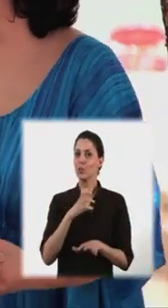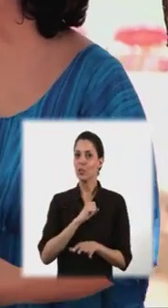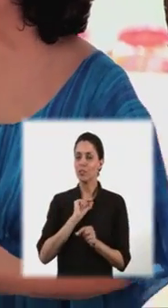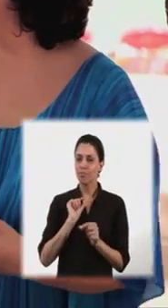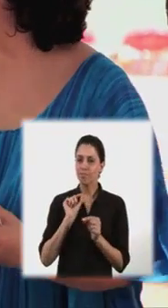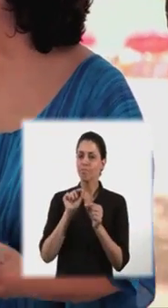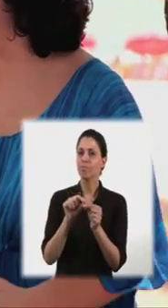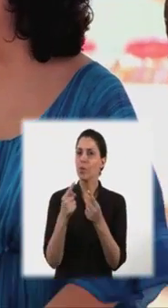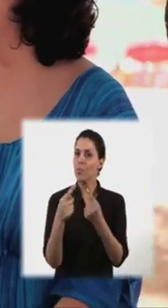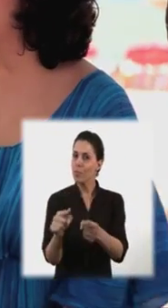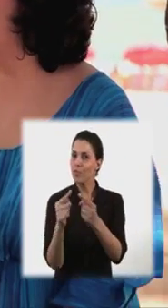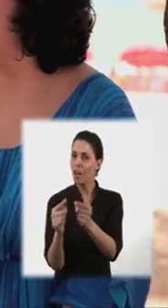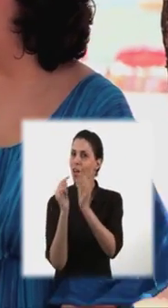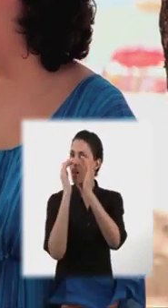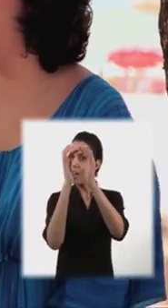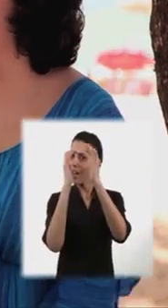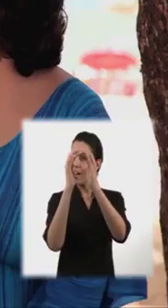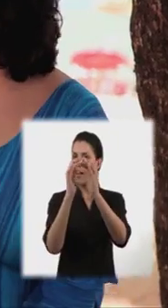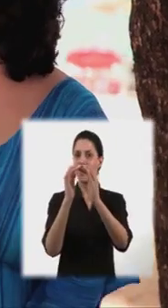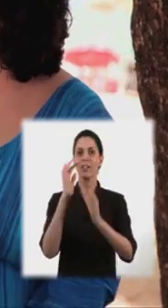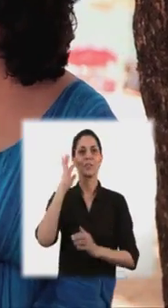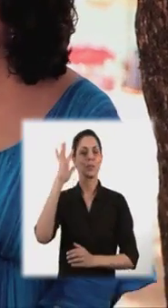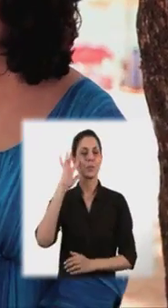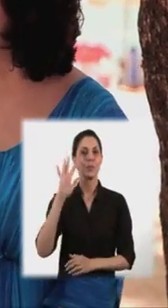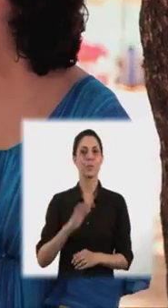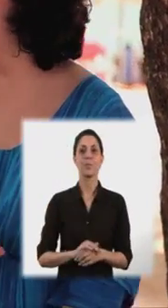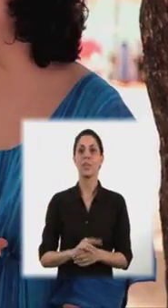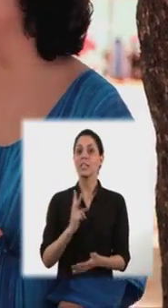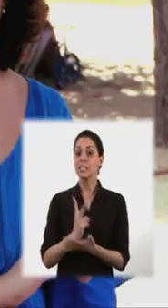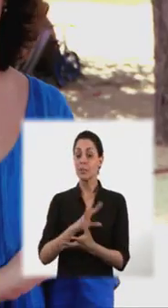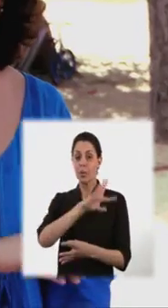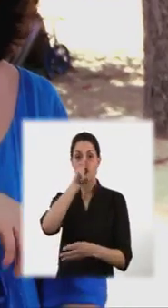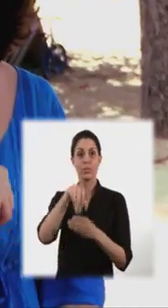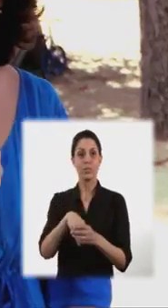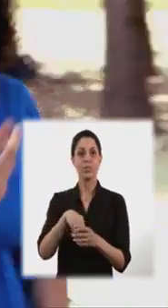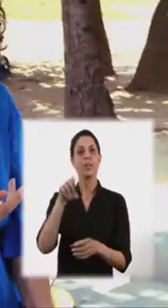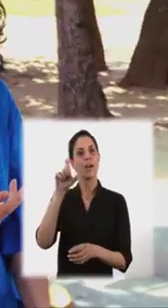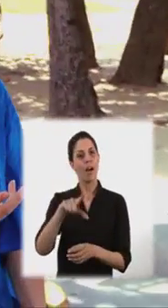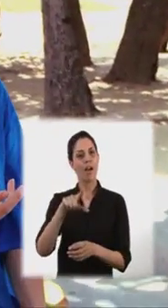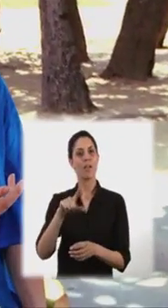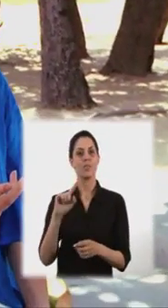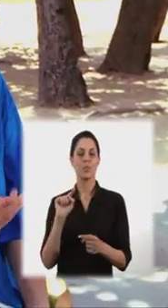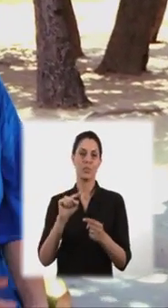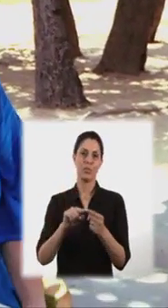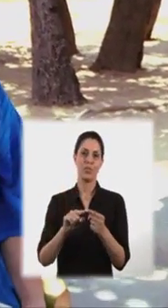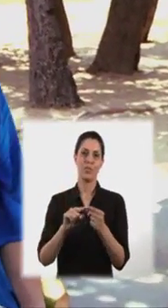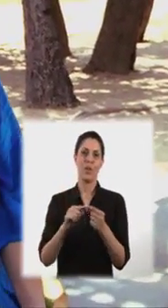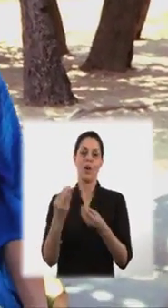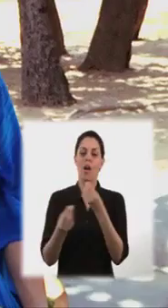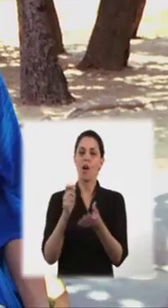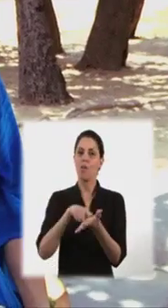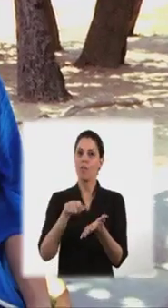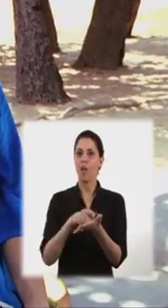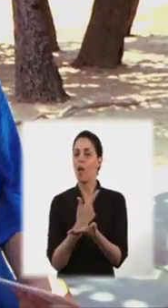provocar uma reflexão e tal. Mas o conteúdo é um aspecto e a forma como você faz aquilo é outro.